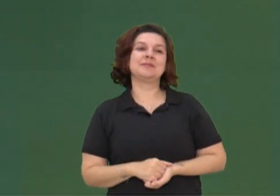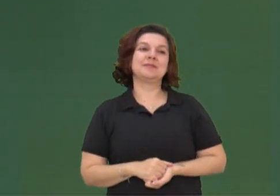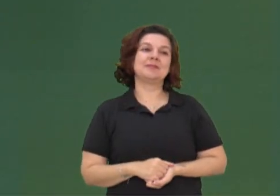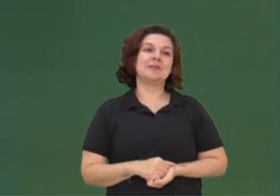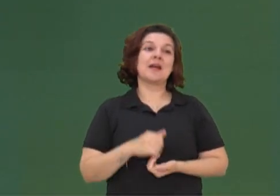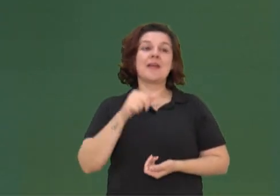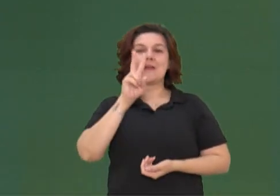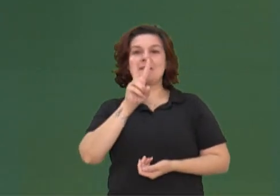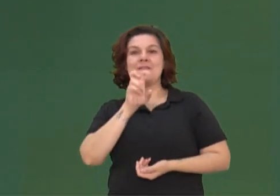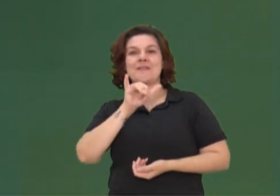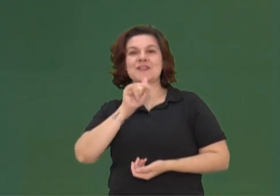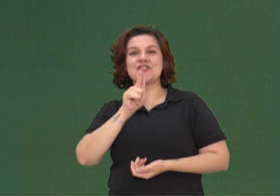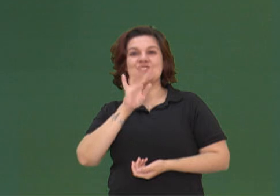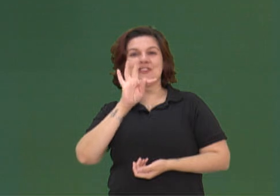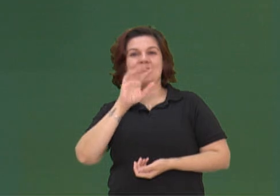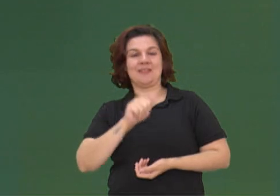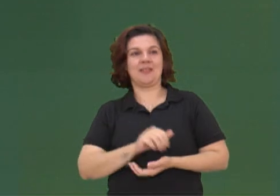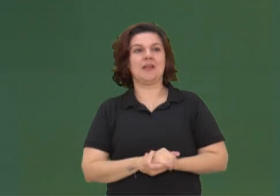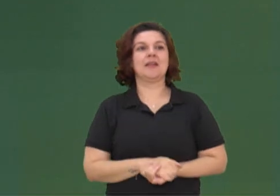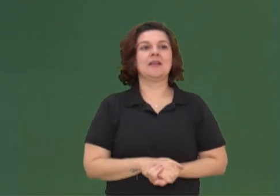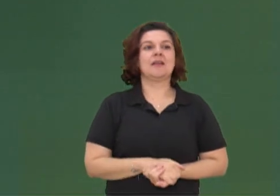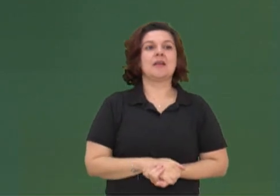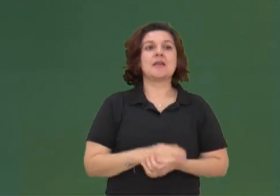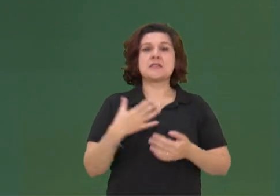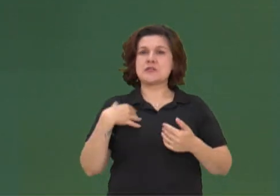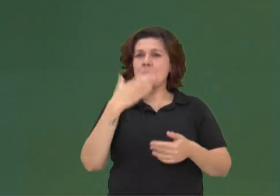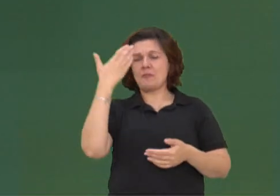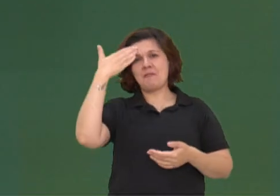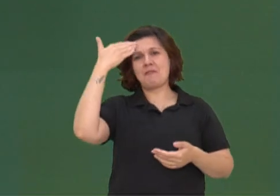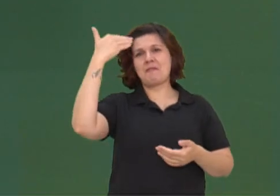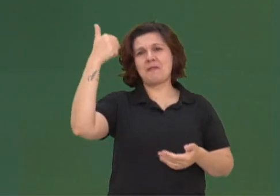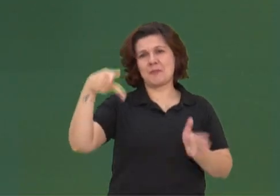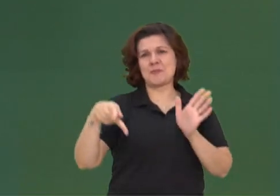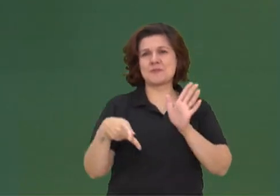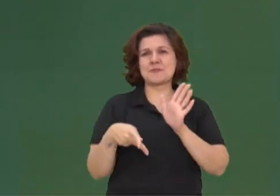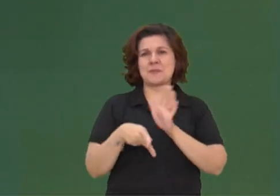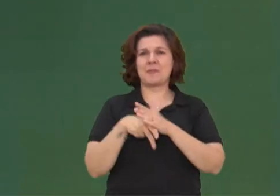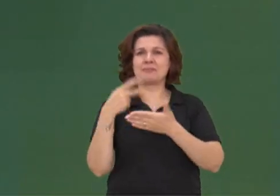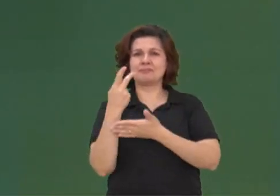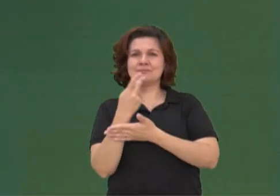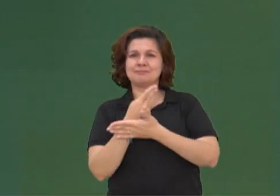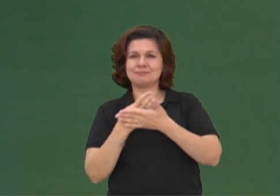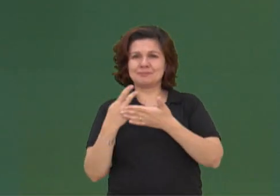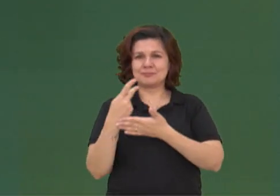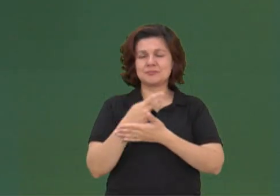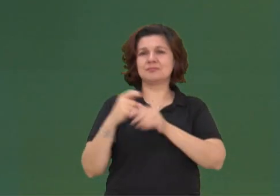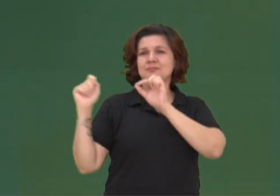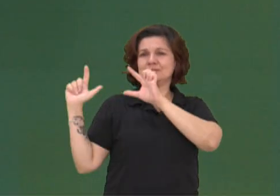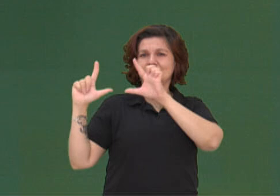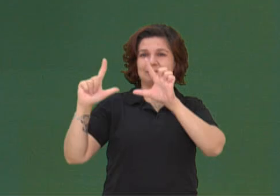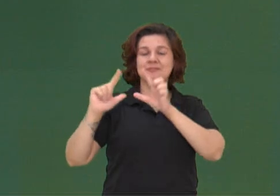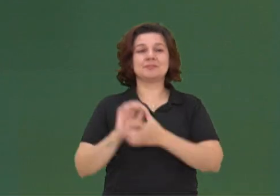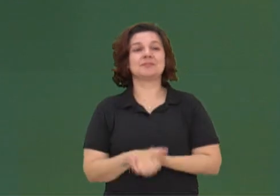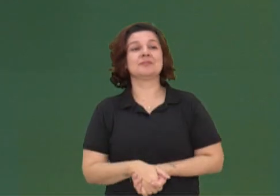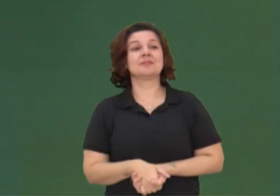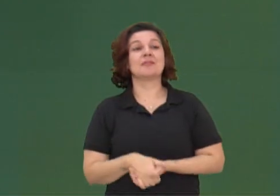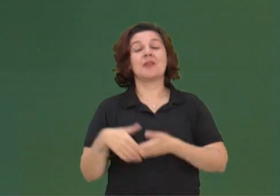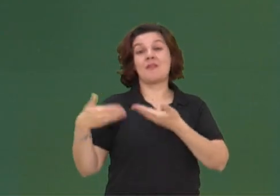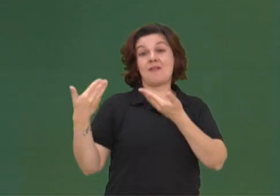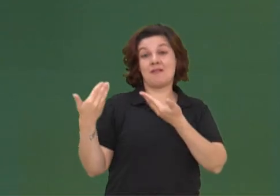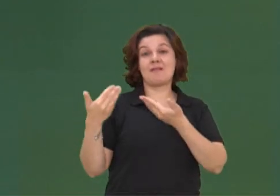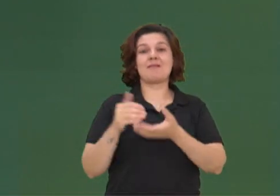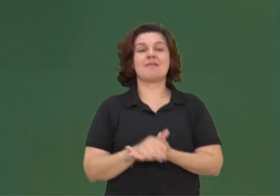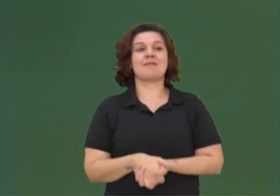querido Vegeta, que são personagens assim bem famosos aí do mundo dos quadrinhos e também dos animes. E aqui vocês